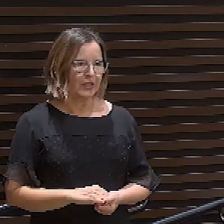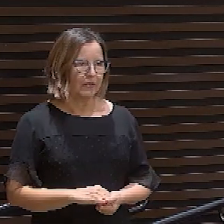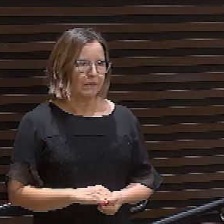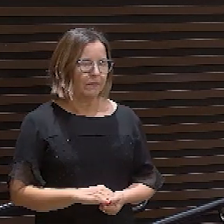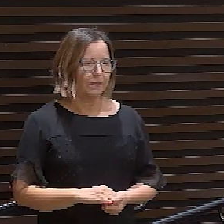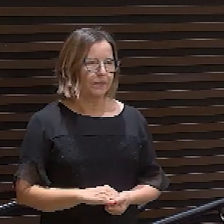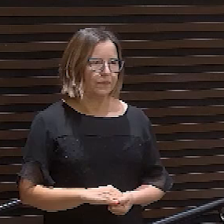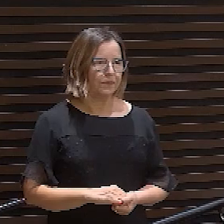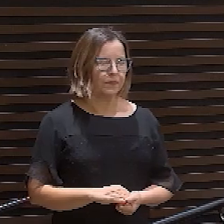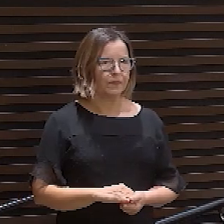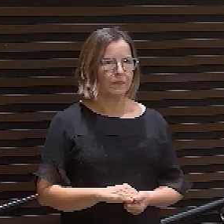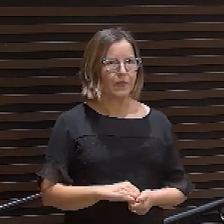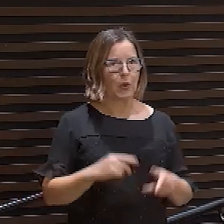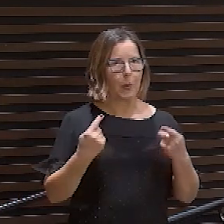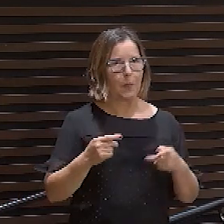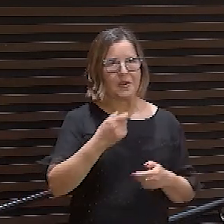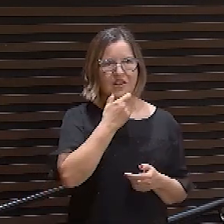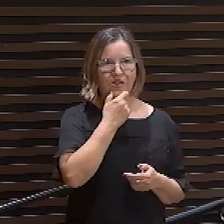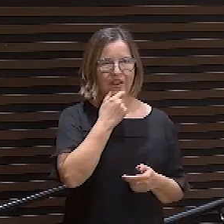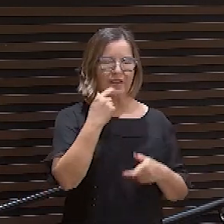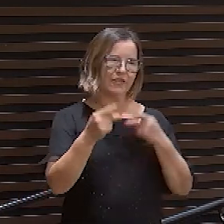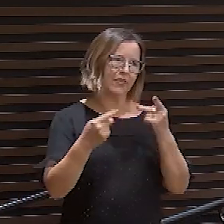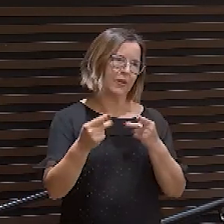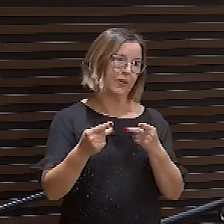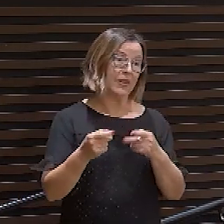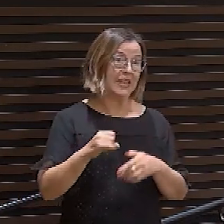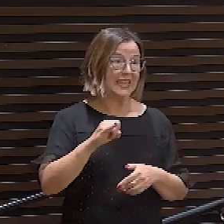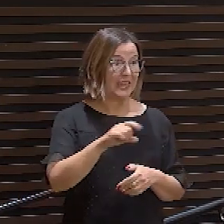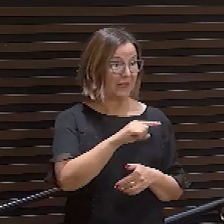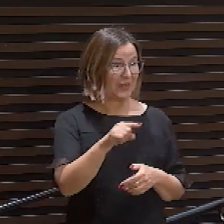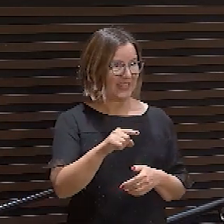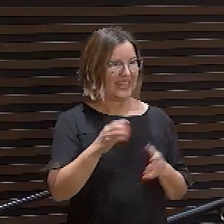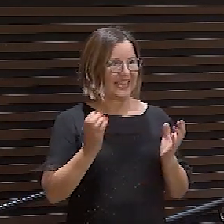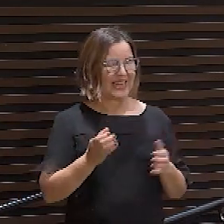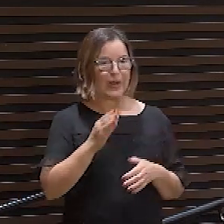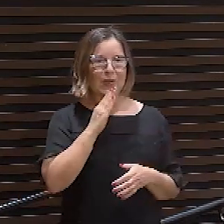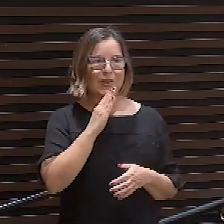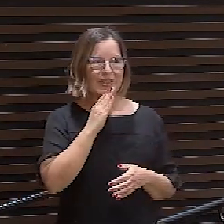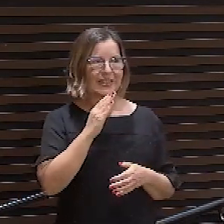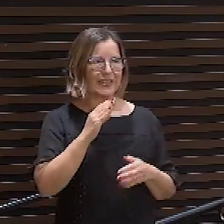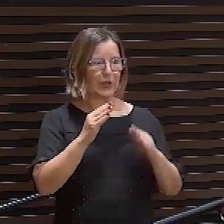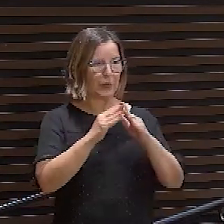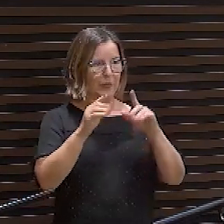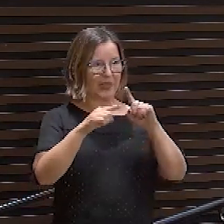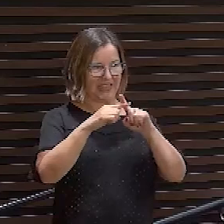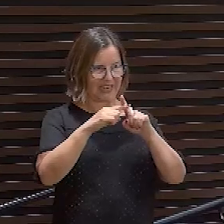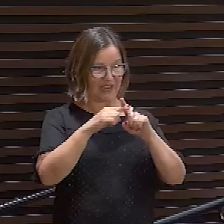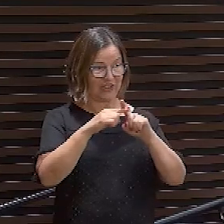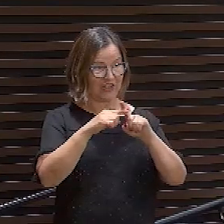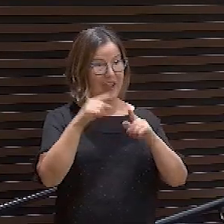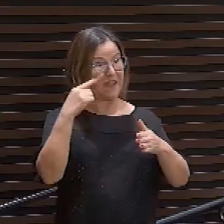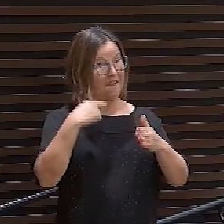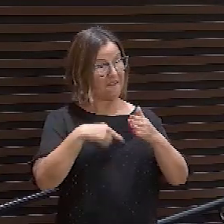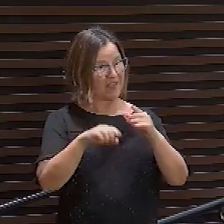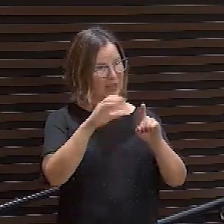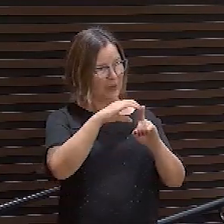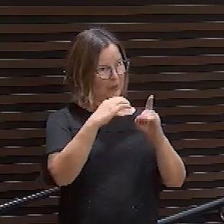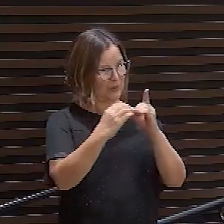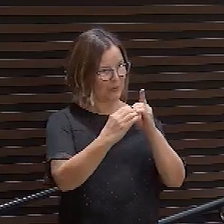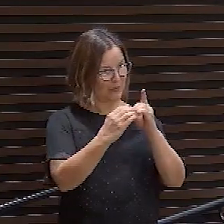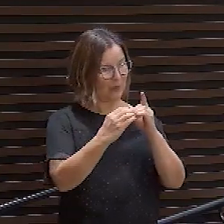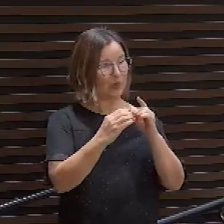Charles Spurgeon disse: se você quer conhecer uma igreja, vá na reunião de